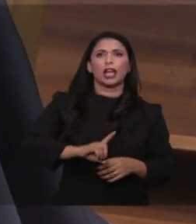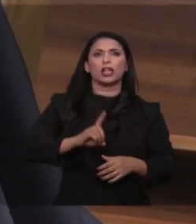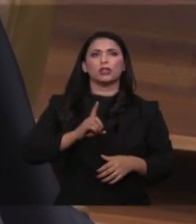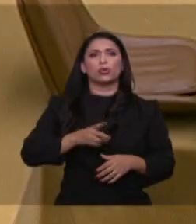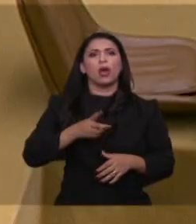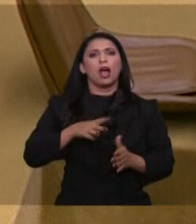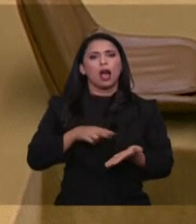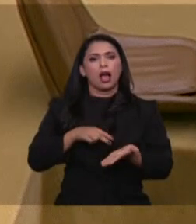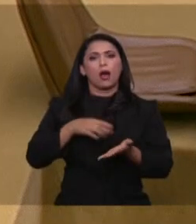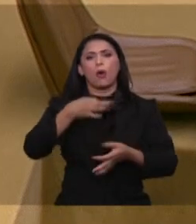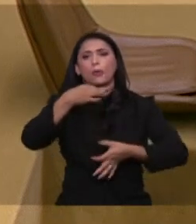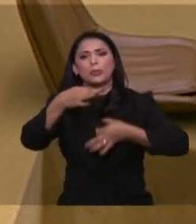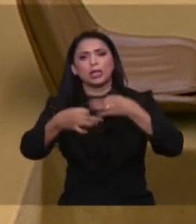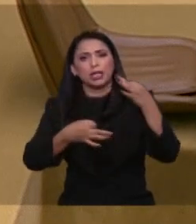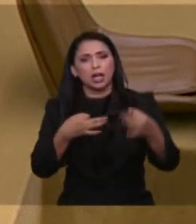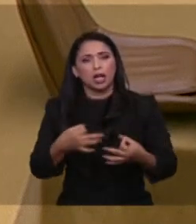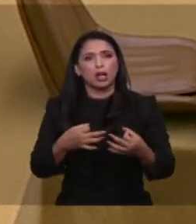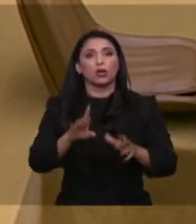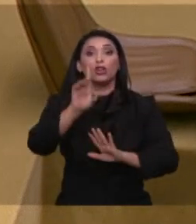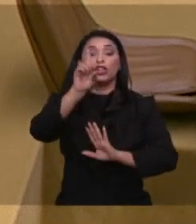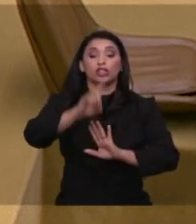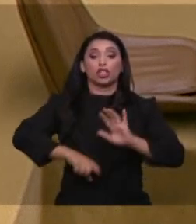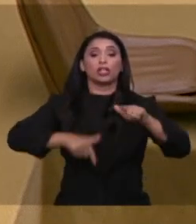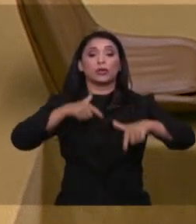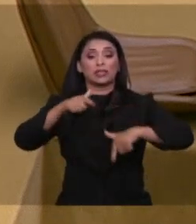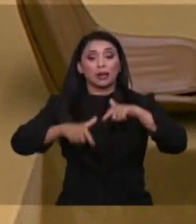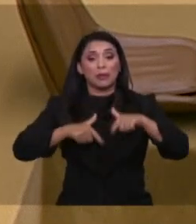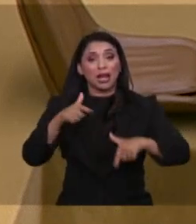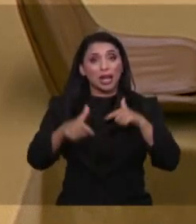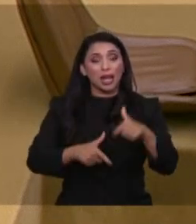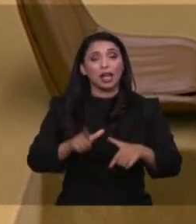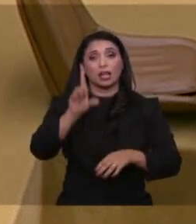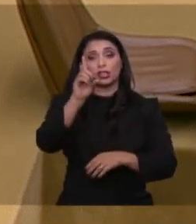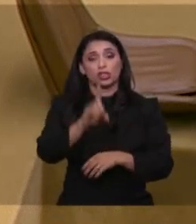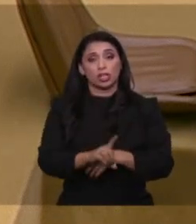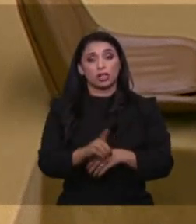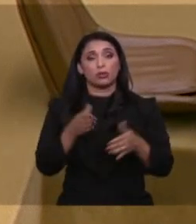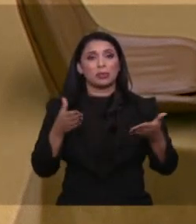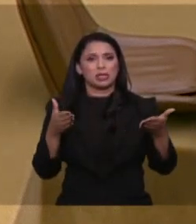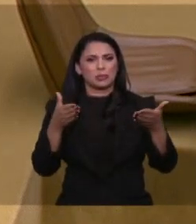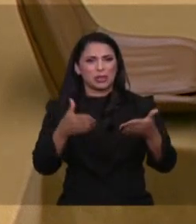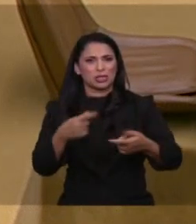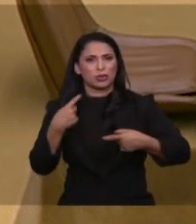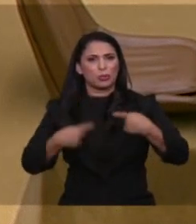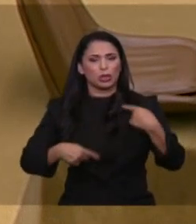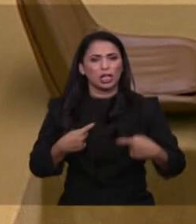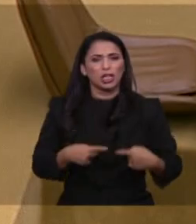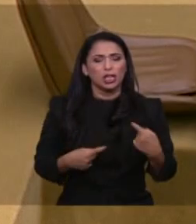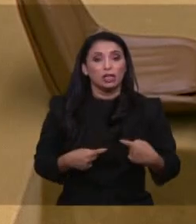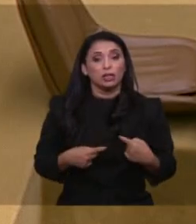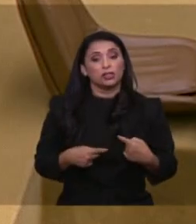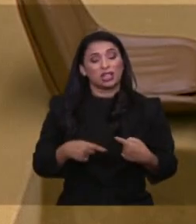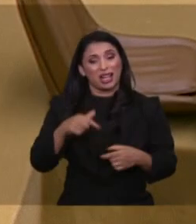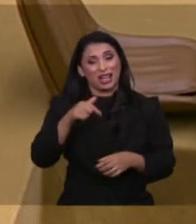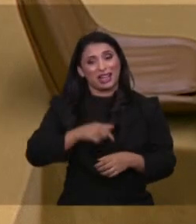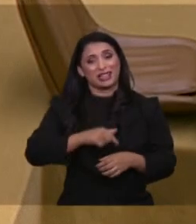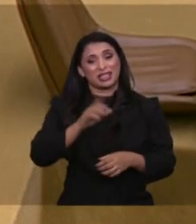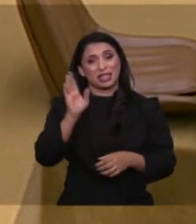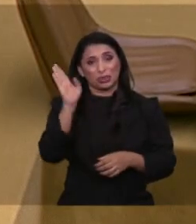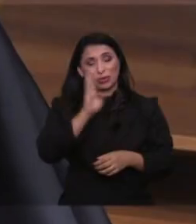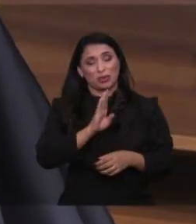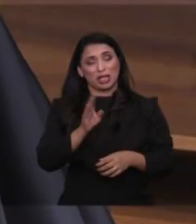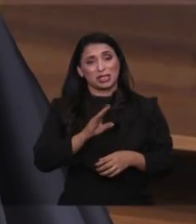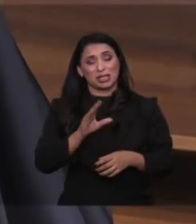ao trabalho, com direito à participação política, embora no Brasil ainda extremamente minoritária,